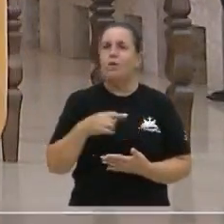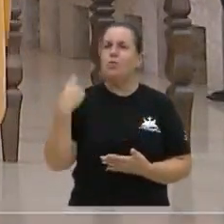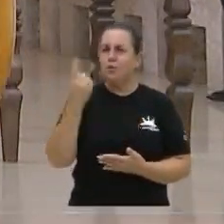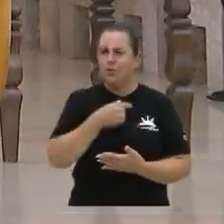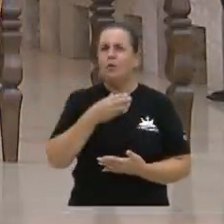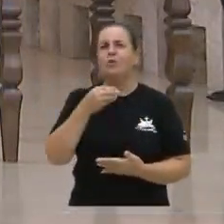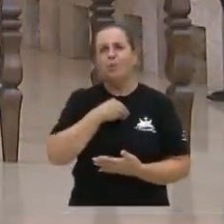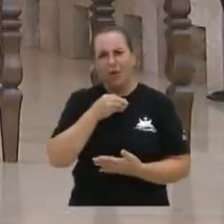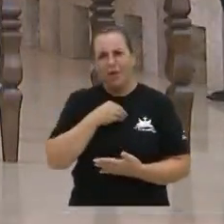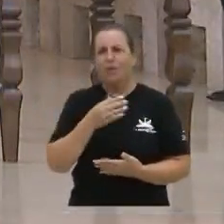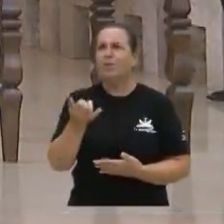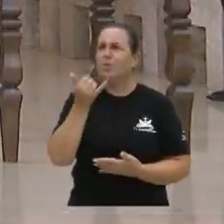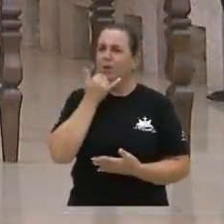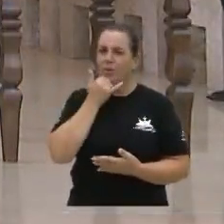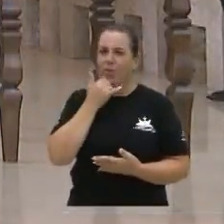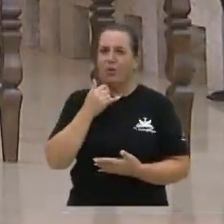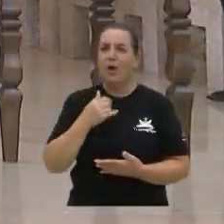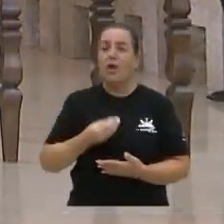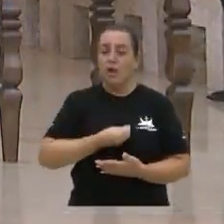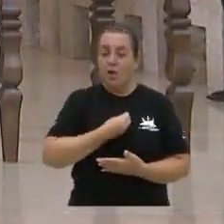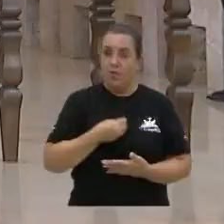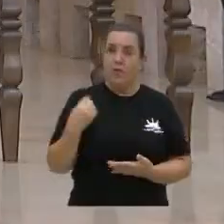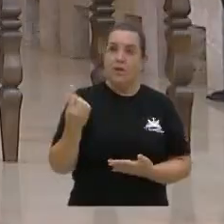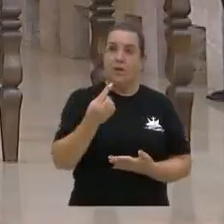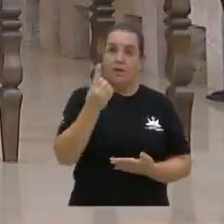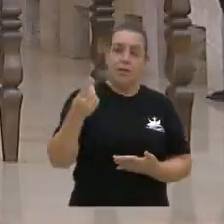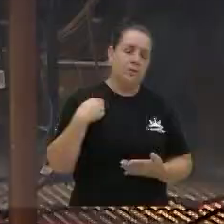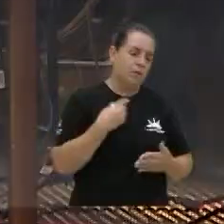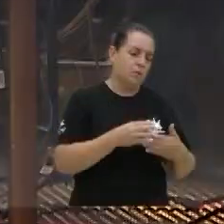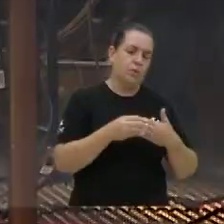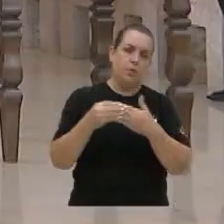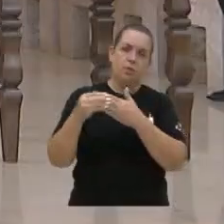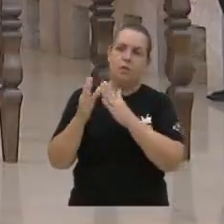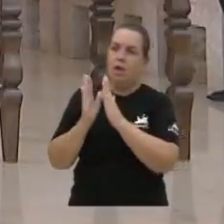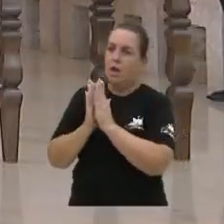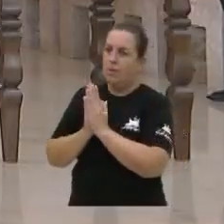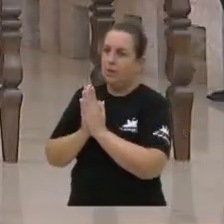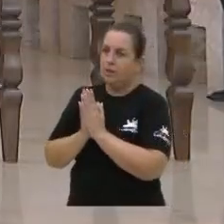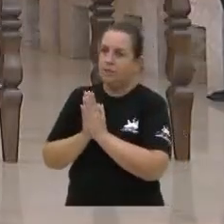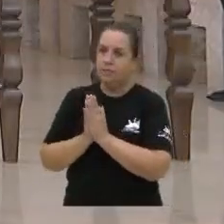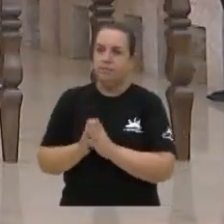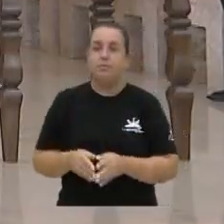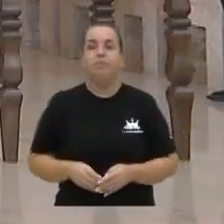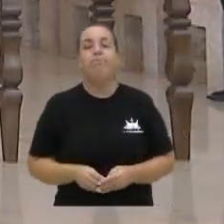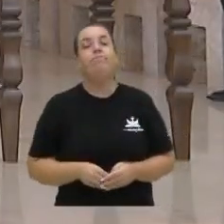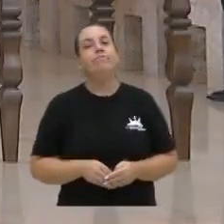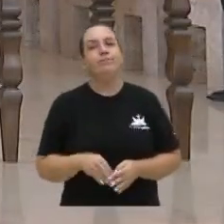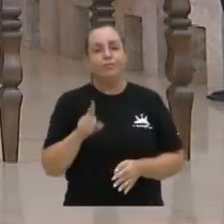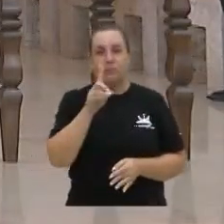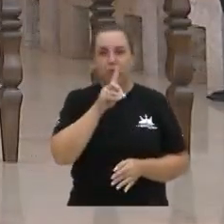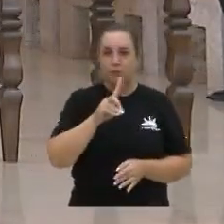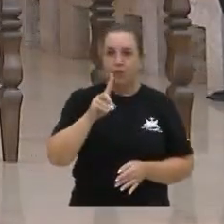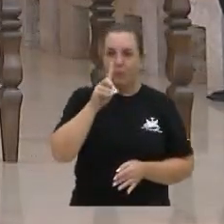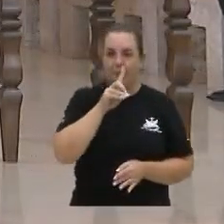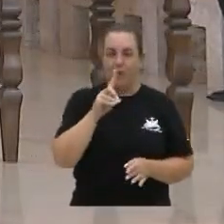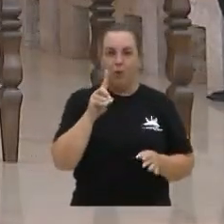os nossos pecados e nos conduz à vida eterna. Amém. Por muitos domingos